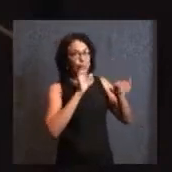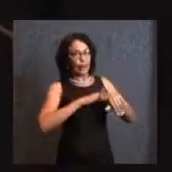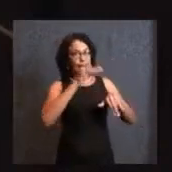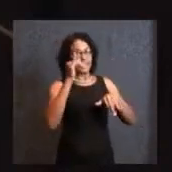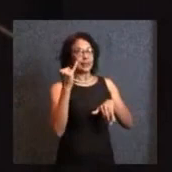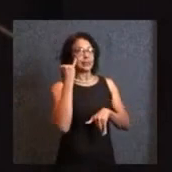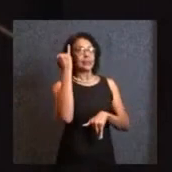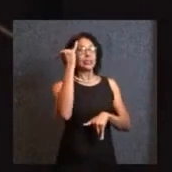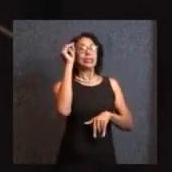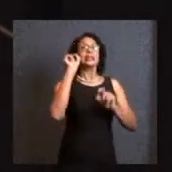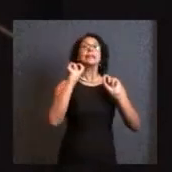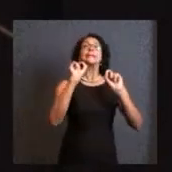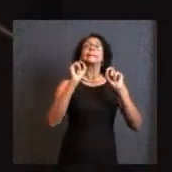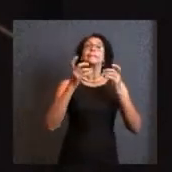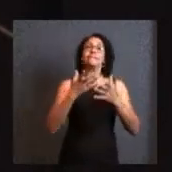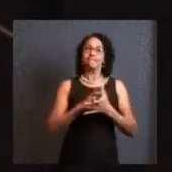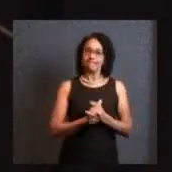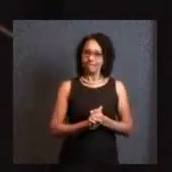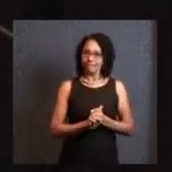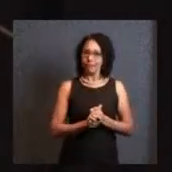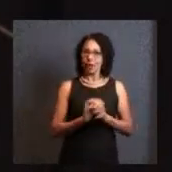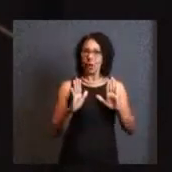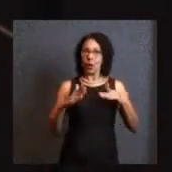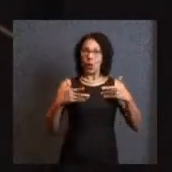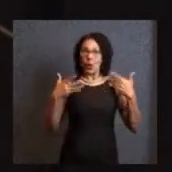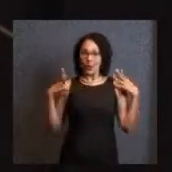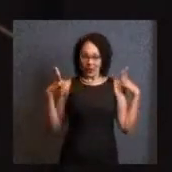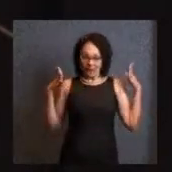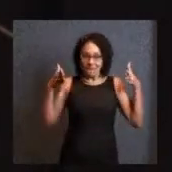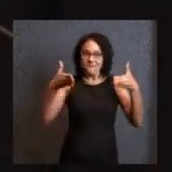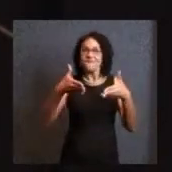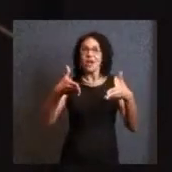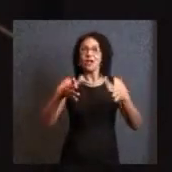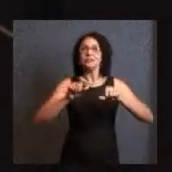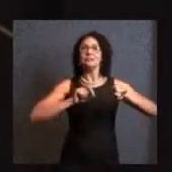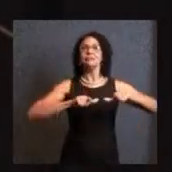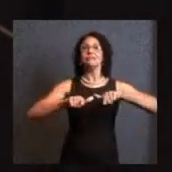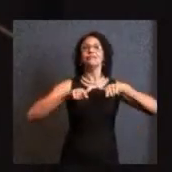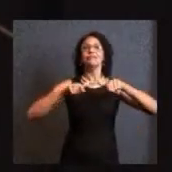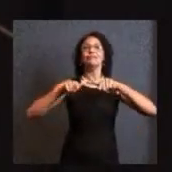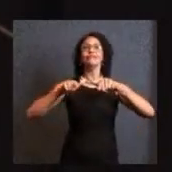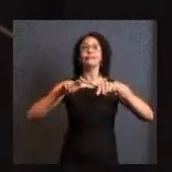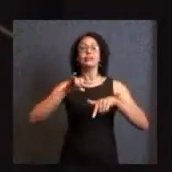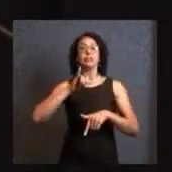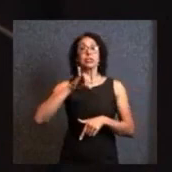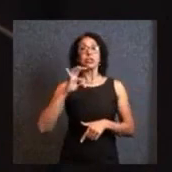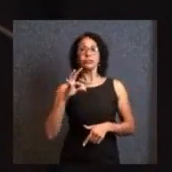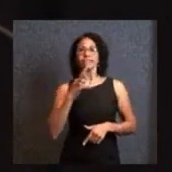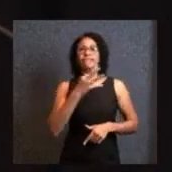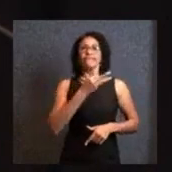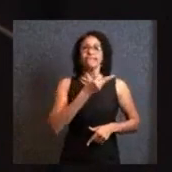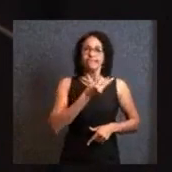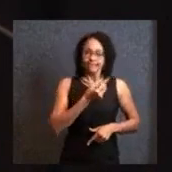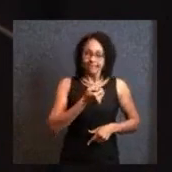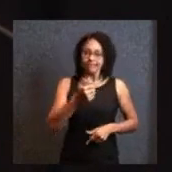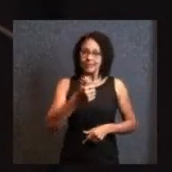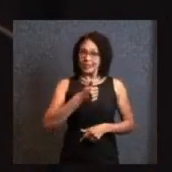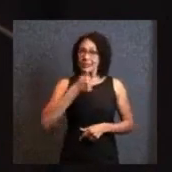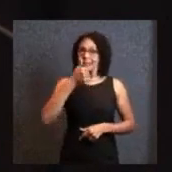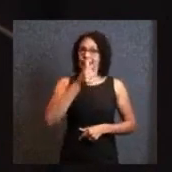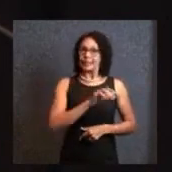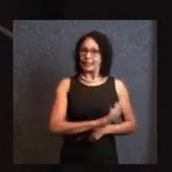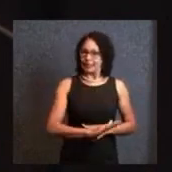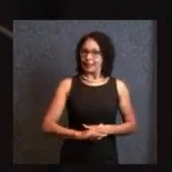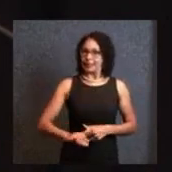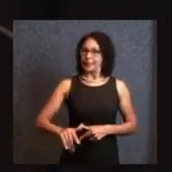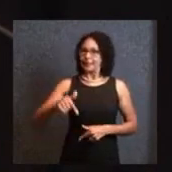importantes é definir o foco das ações. Se nós conseguirmos fazer com que as crianças